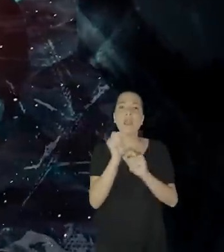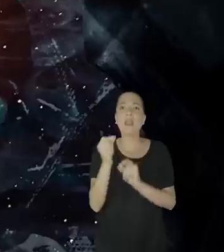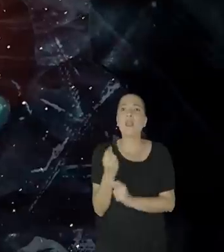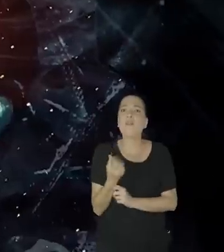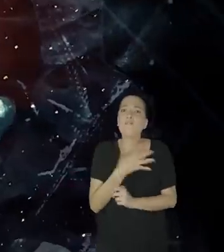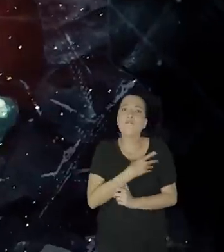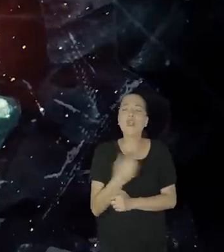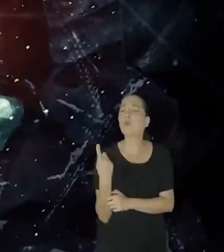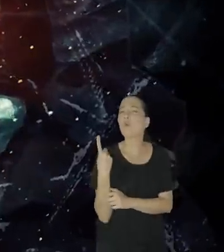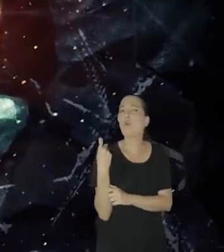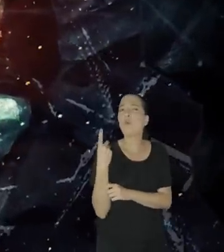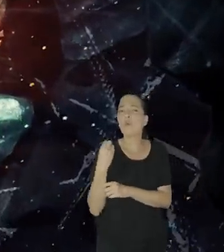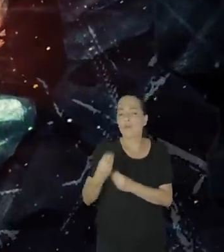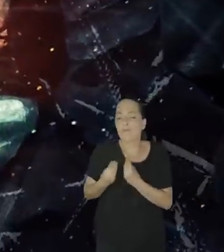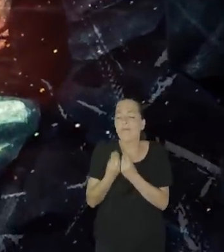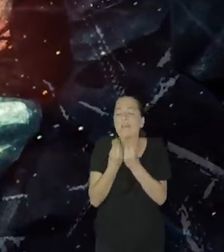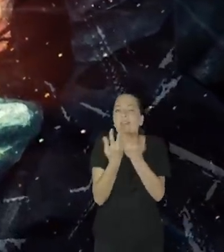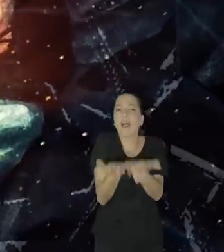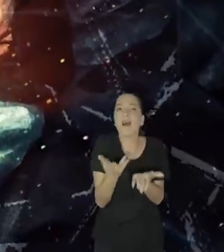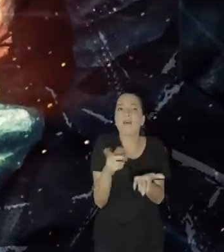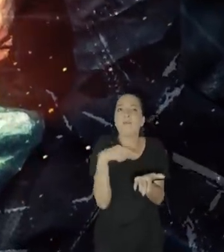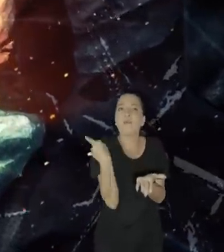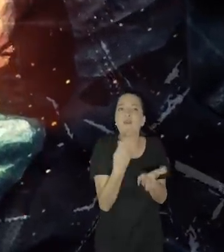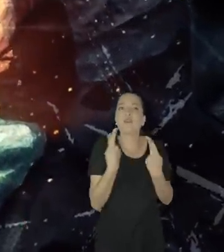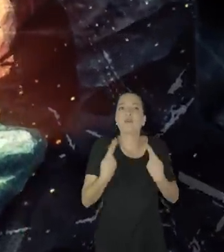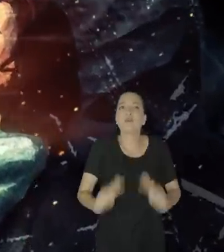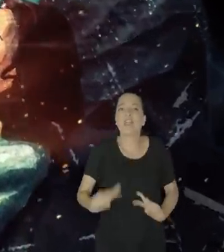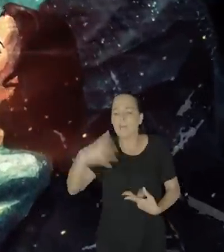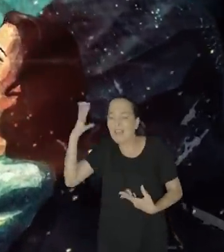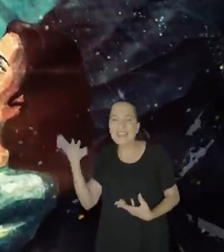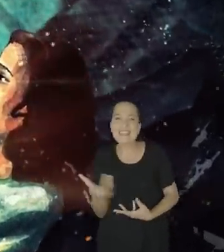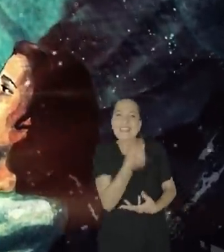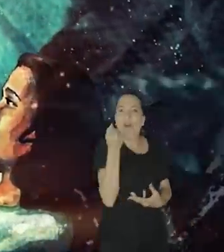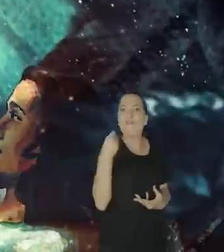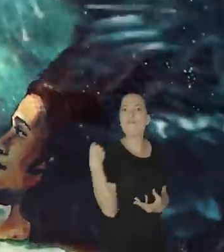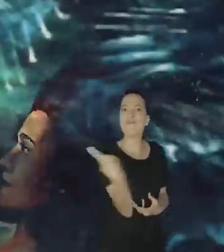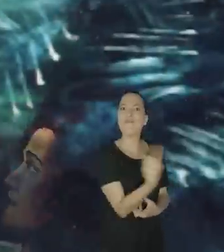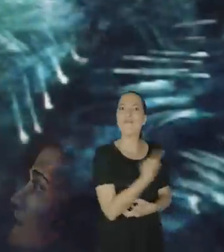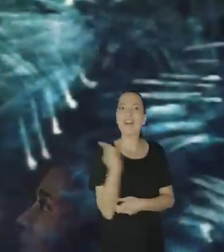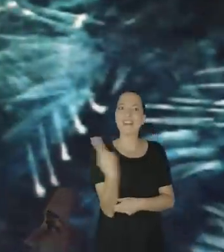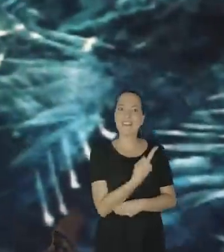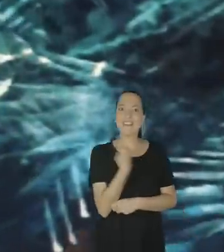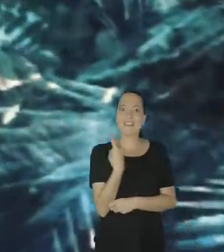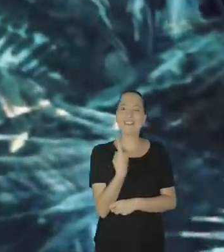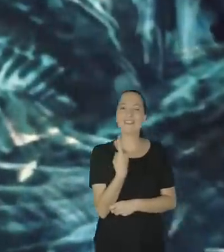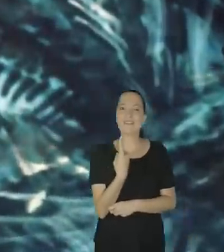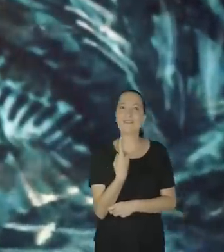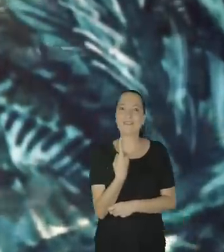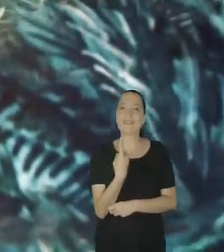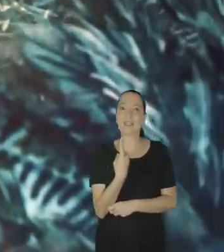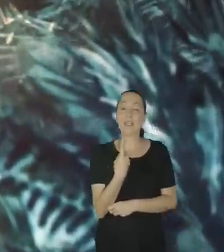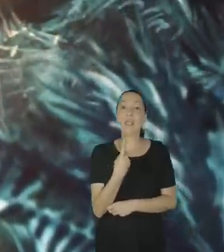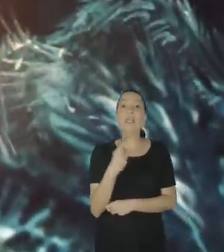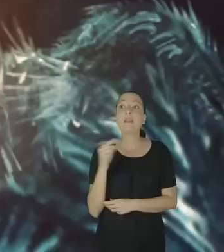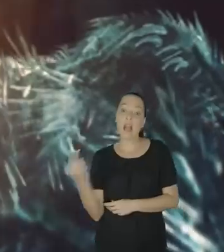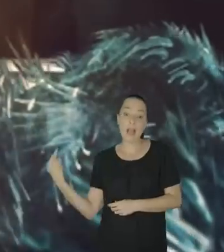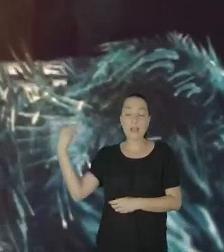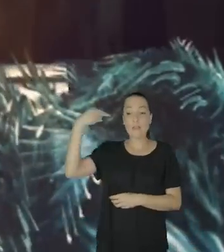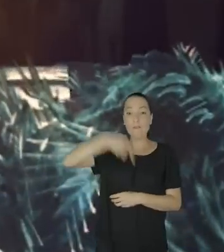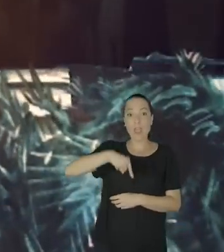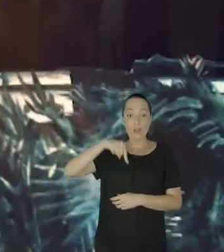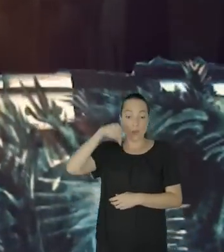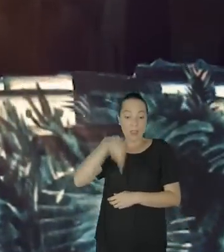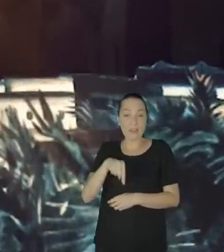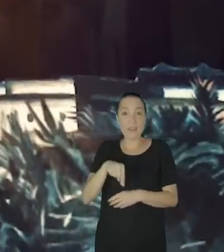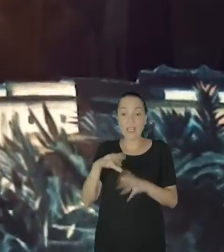aos homens. Esta é a história de um homem que caminhou pela terra para nos mostrar o caminho